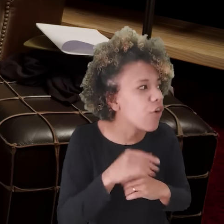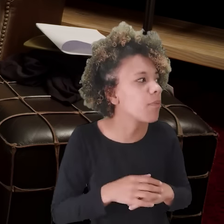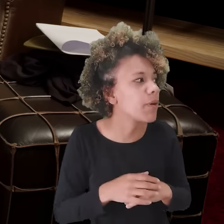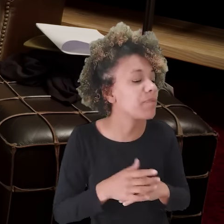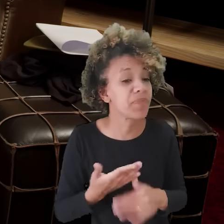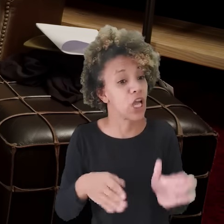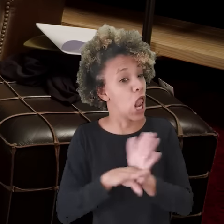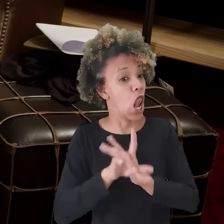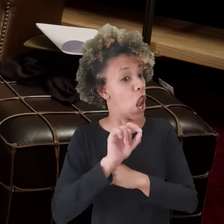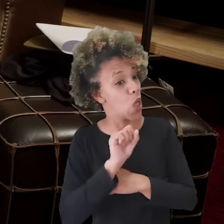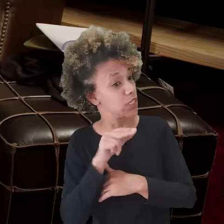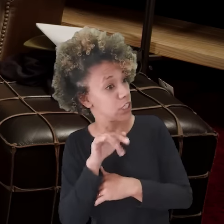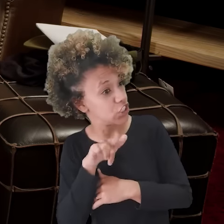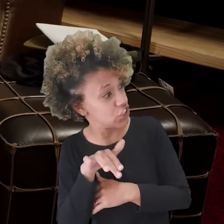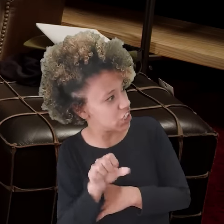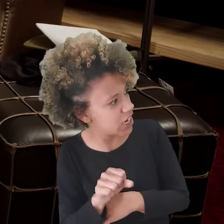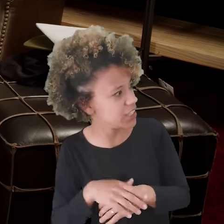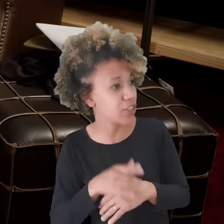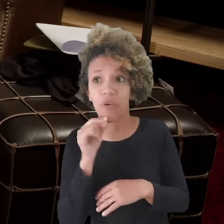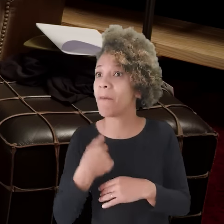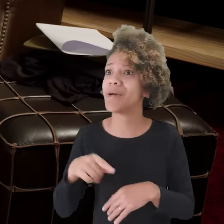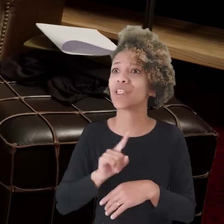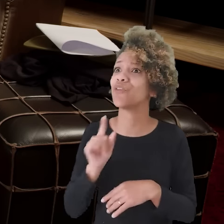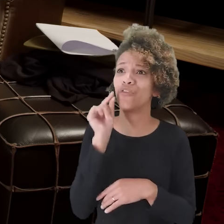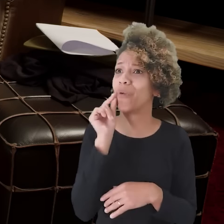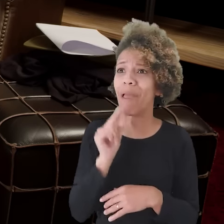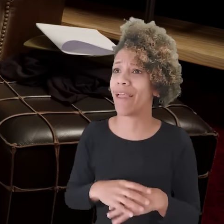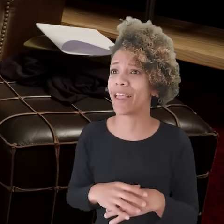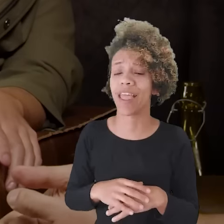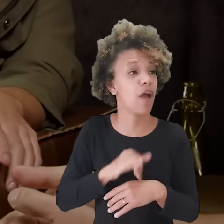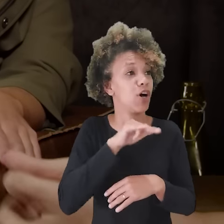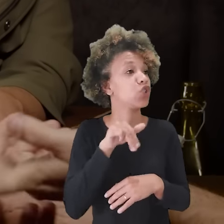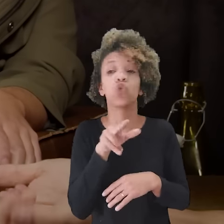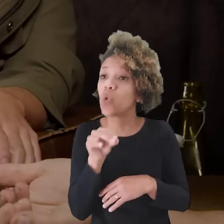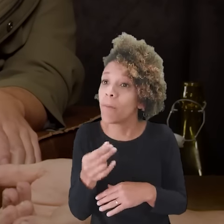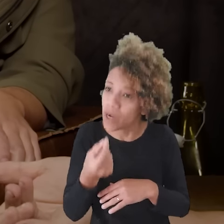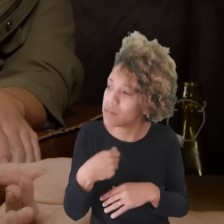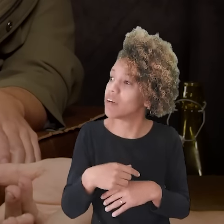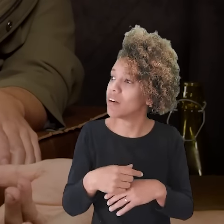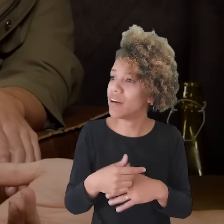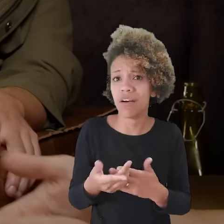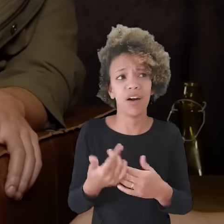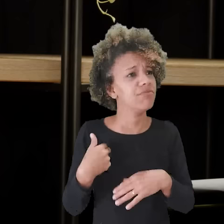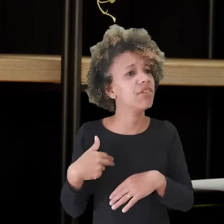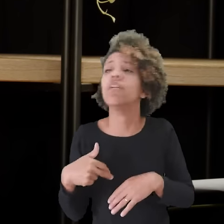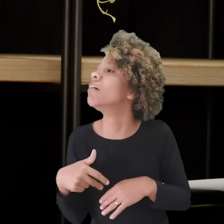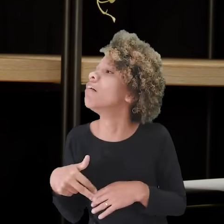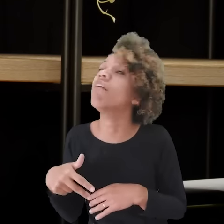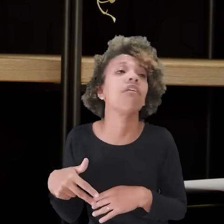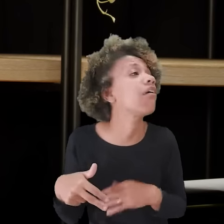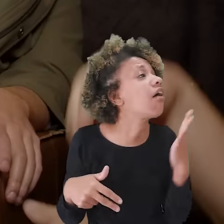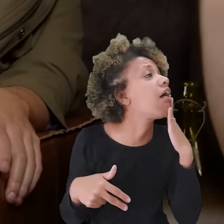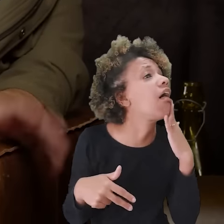e aí cheguei los angele e digitou a galera lá jujubinha sério e eu tava andando